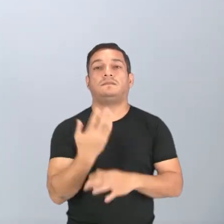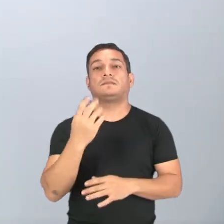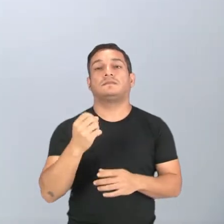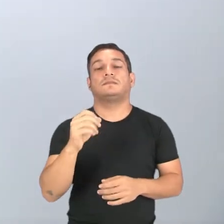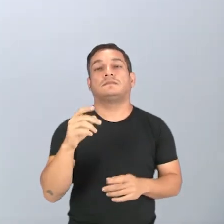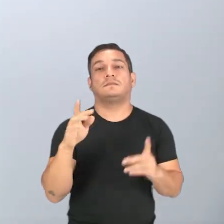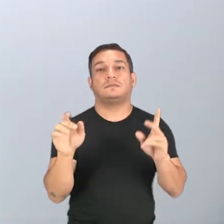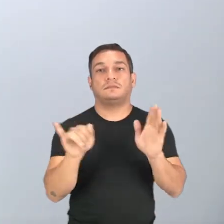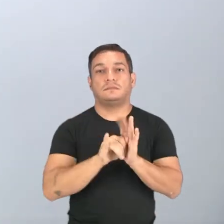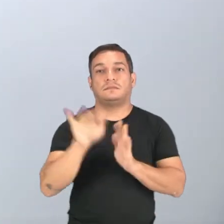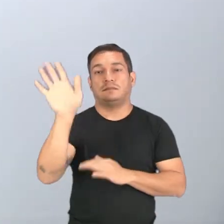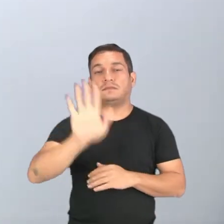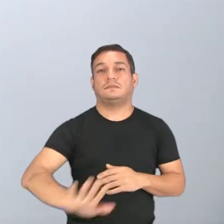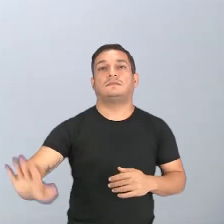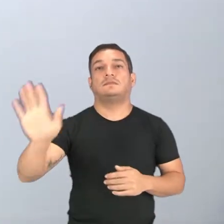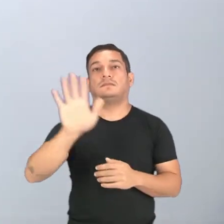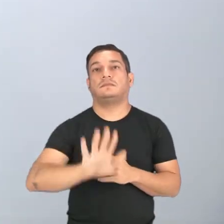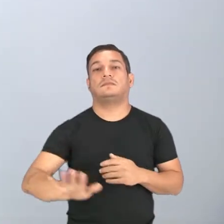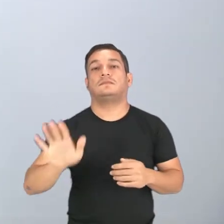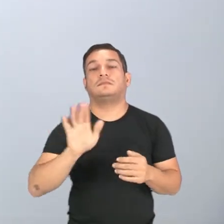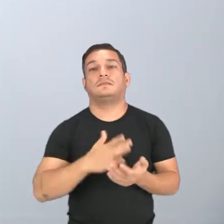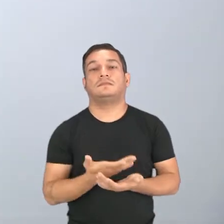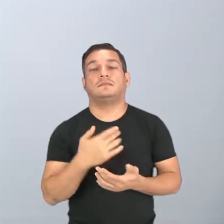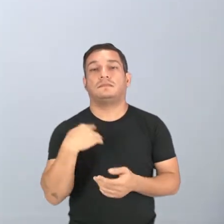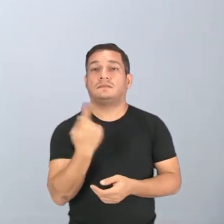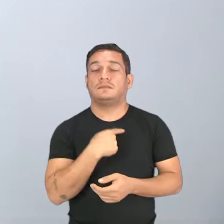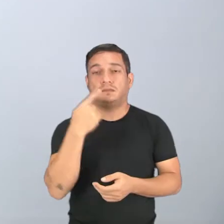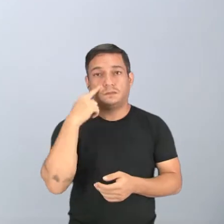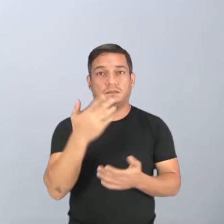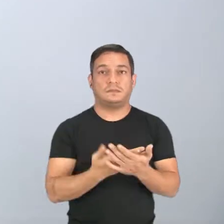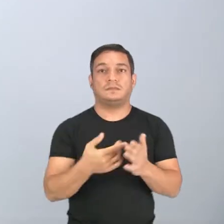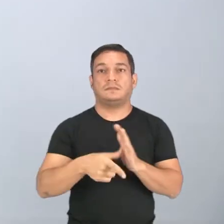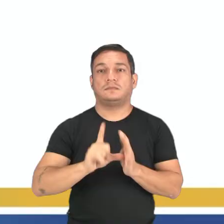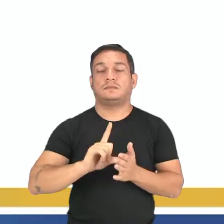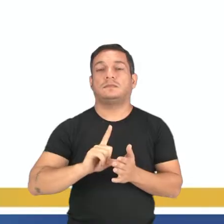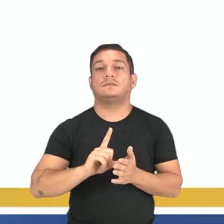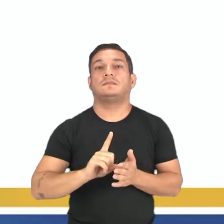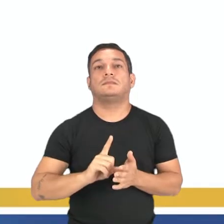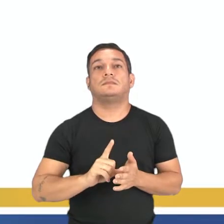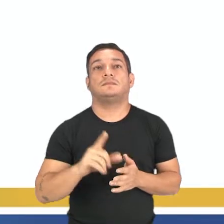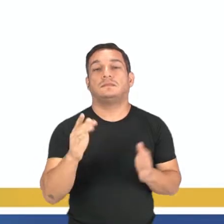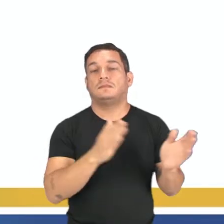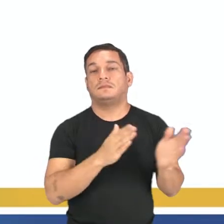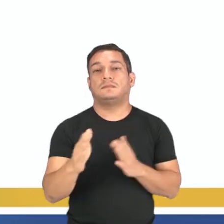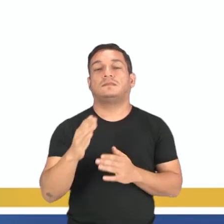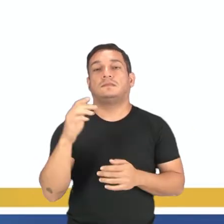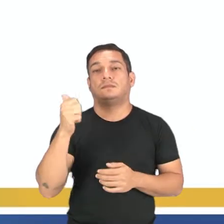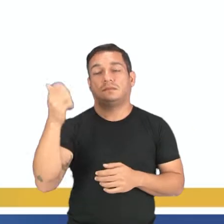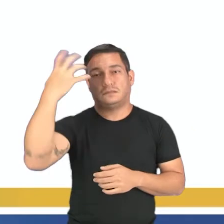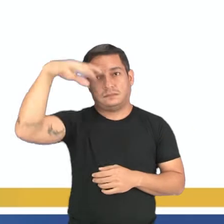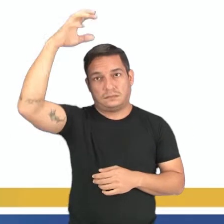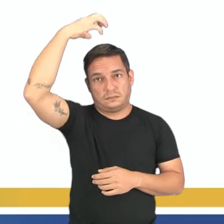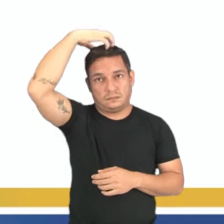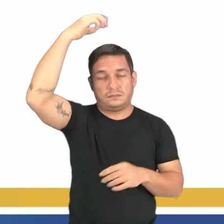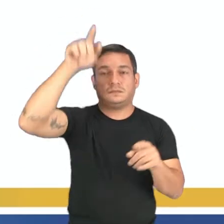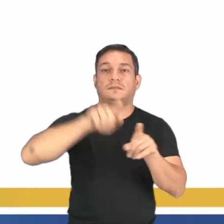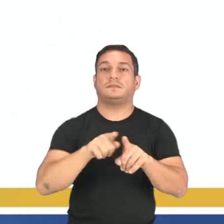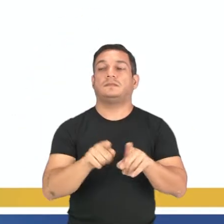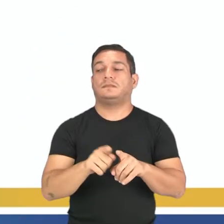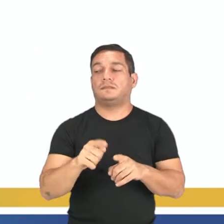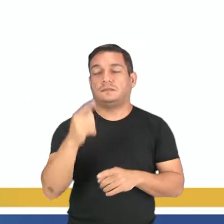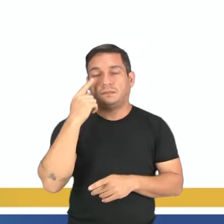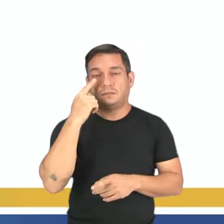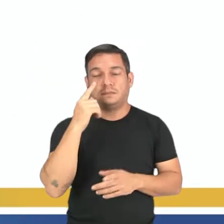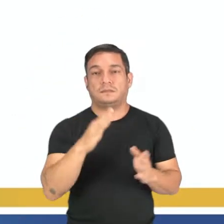da nossa identidade nacional, tá? Então, como nós vimos na aula anterior, durante o primeiro reinado, né, e também durante o